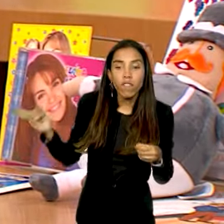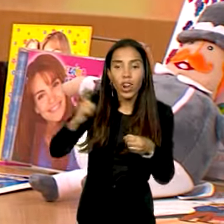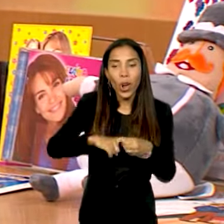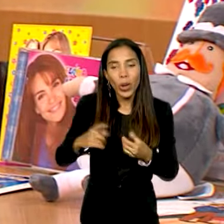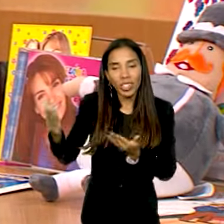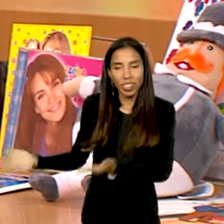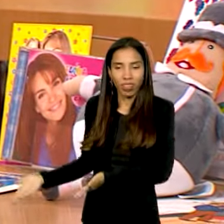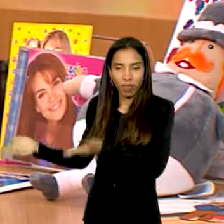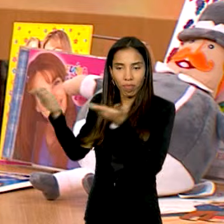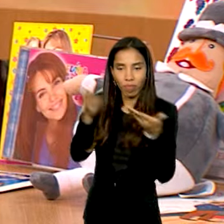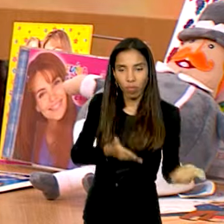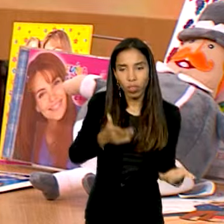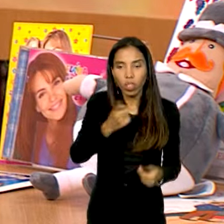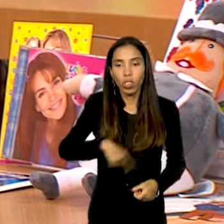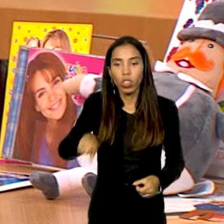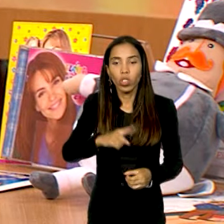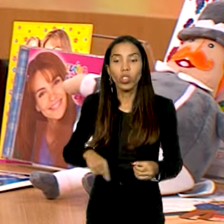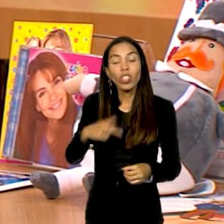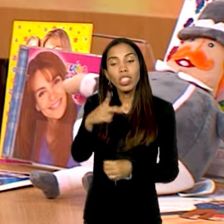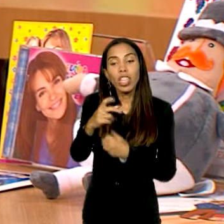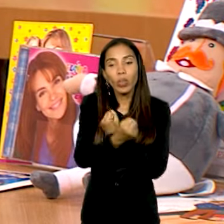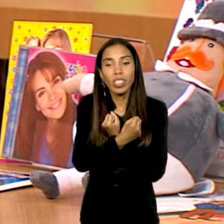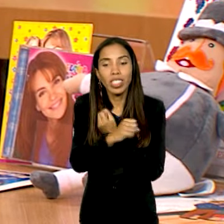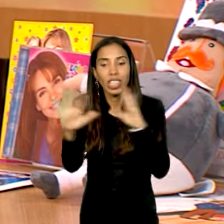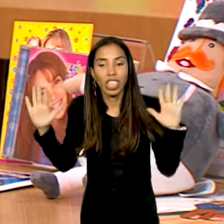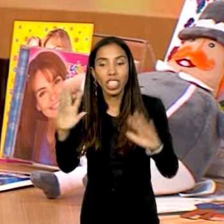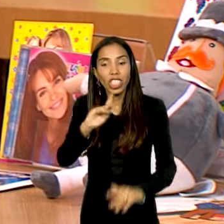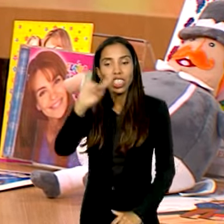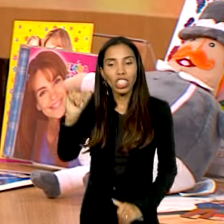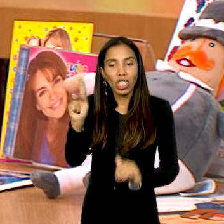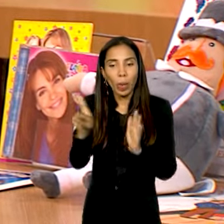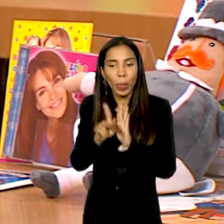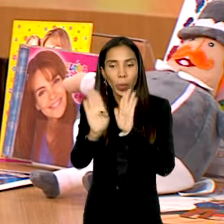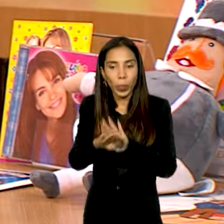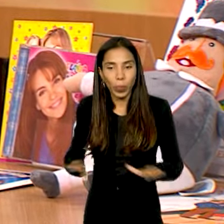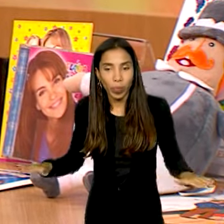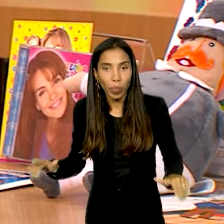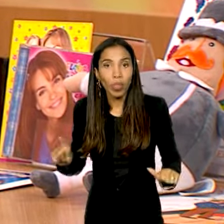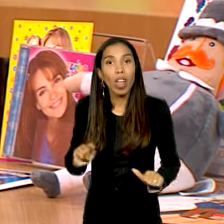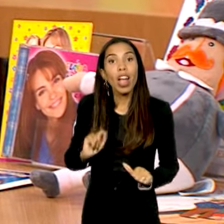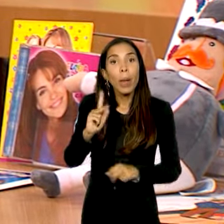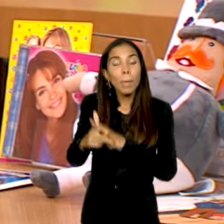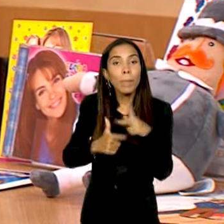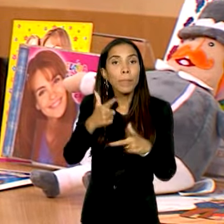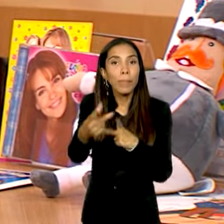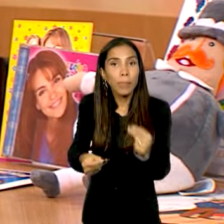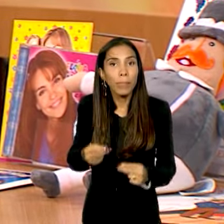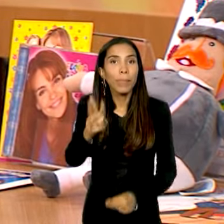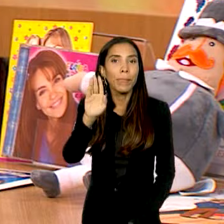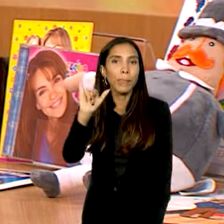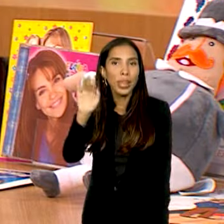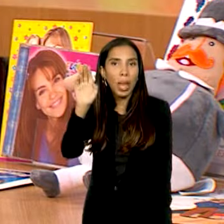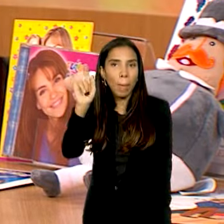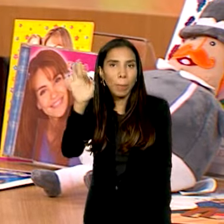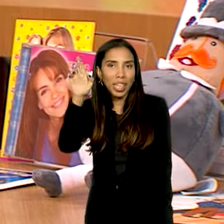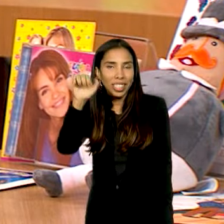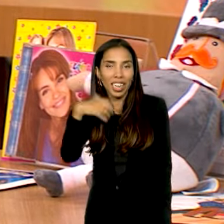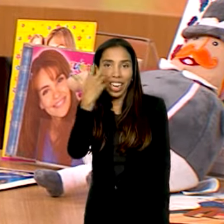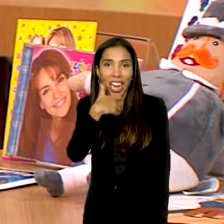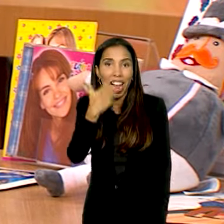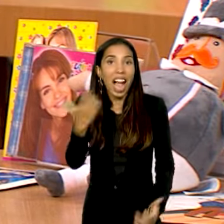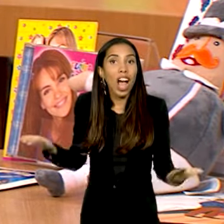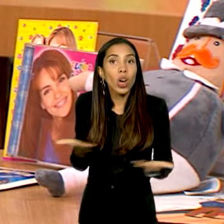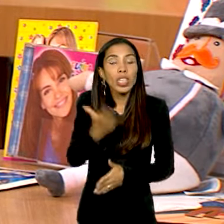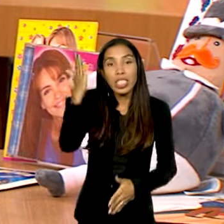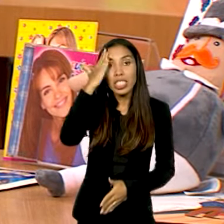Meu amor, a gente está de volta com o seu Sem Censura do Dia das Crianças e com esse presente que foi o Bia Bedran cantando. Mas vamos saber